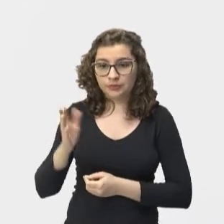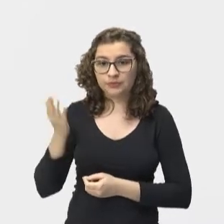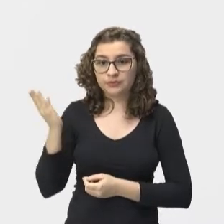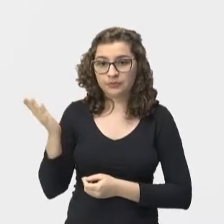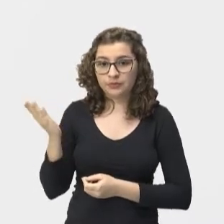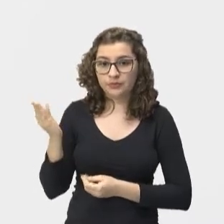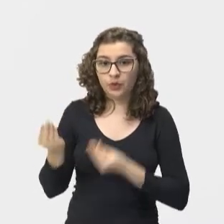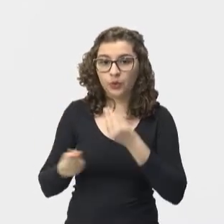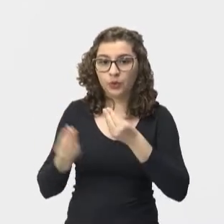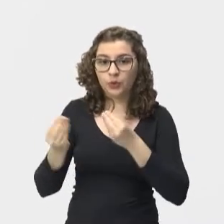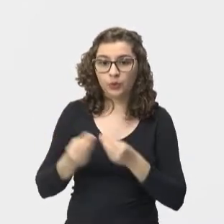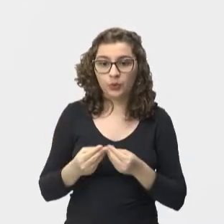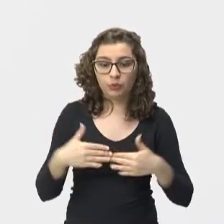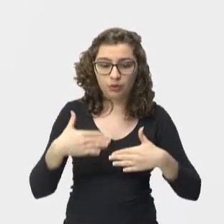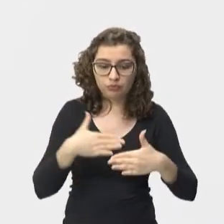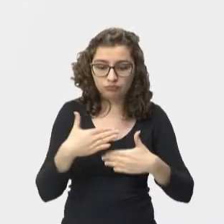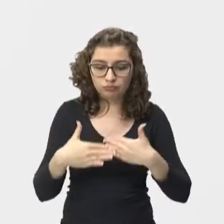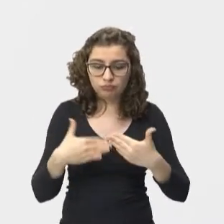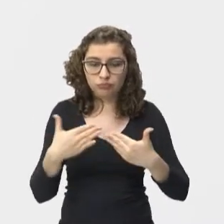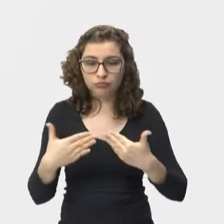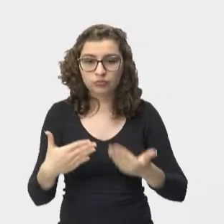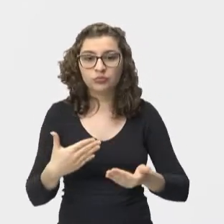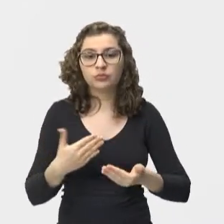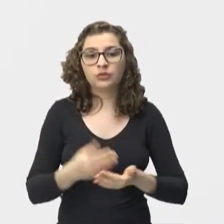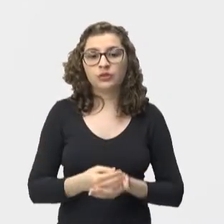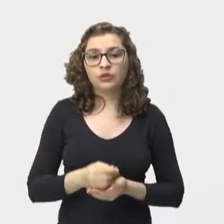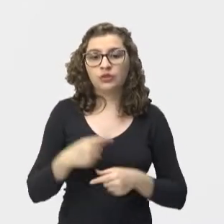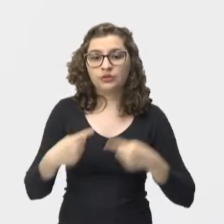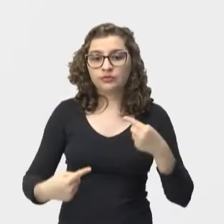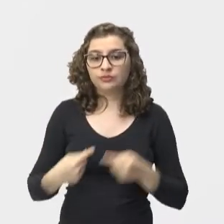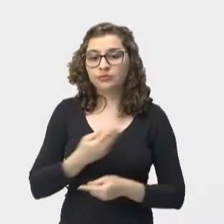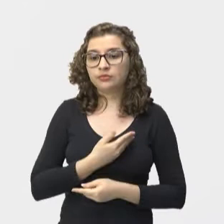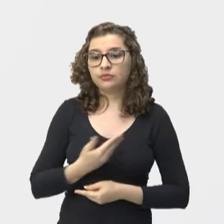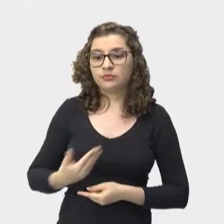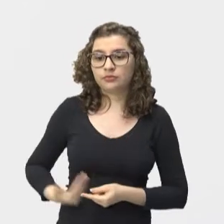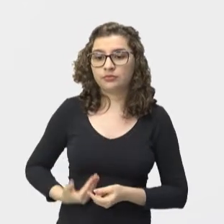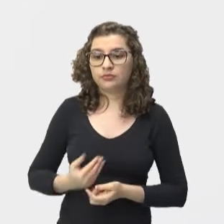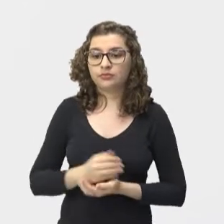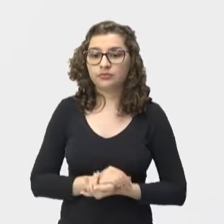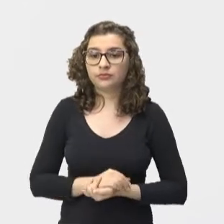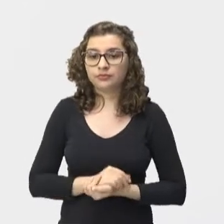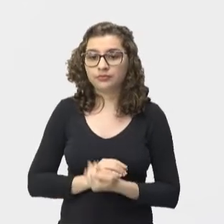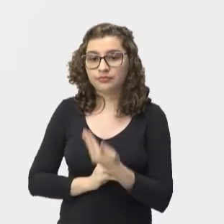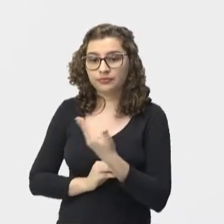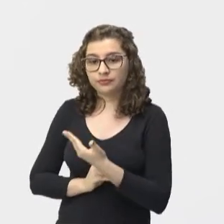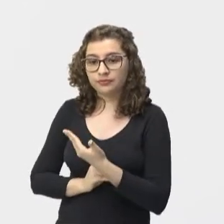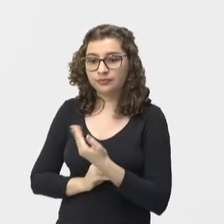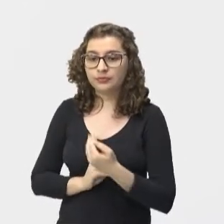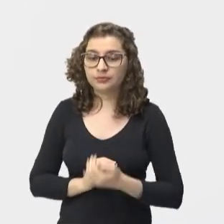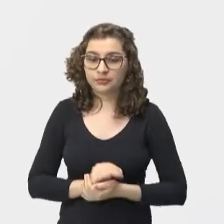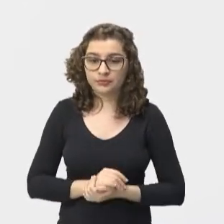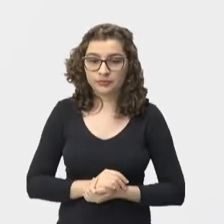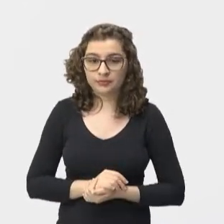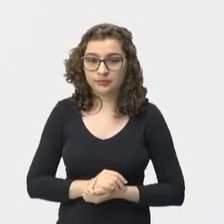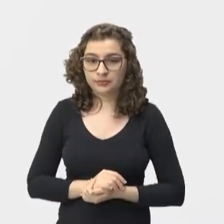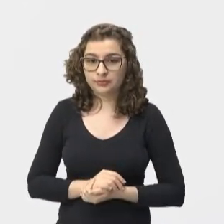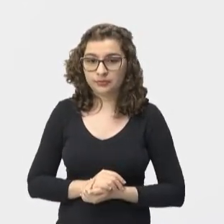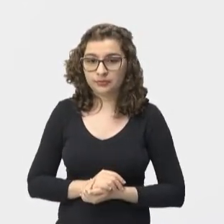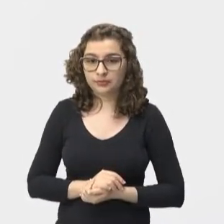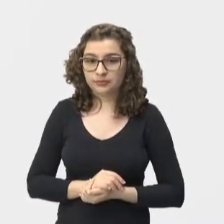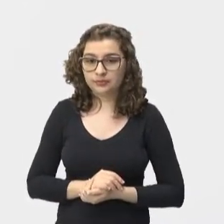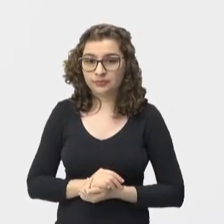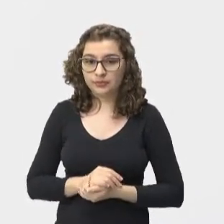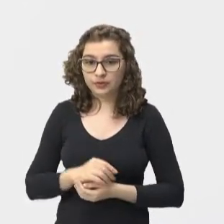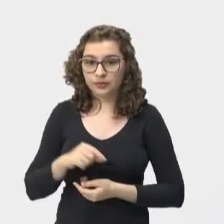processo aí das políticas públicas. Vejam lá, né? Então, nós temos aí a